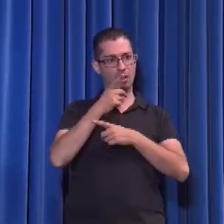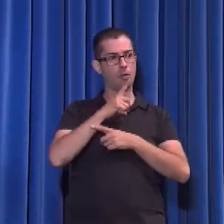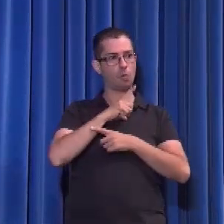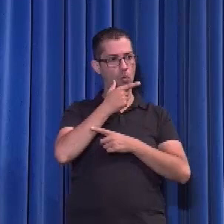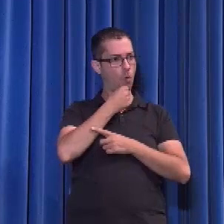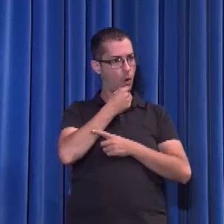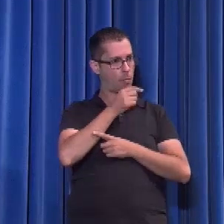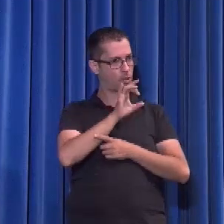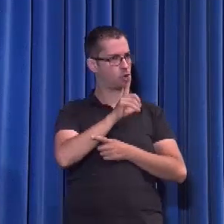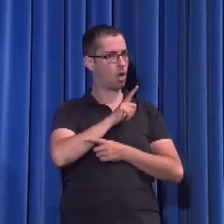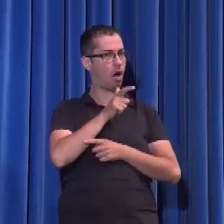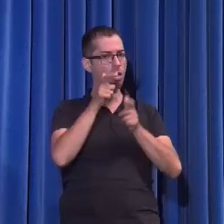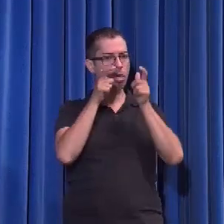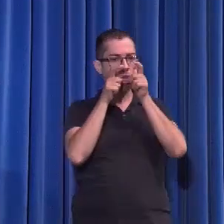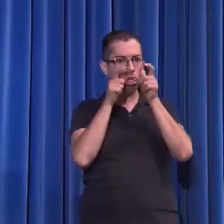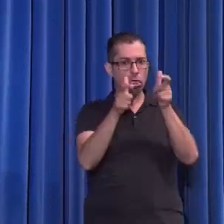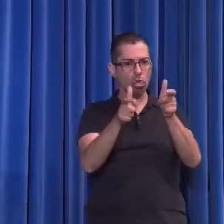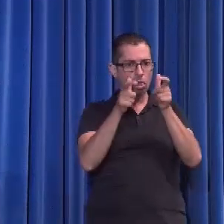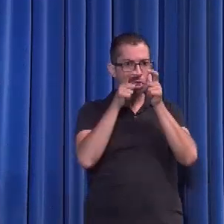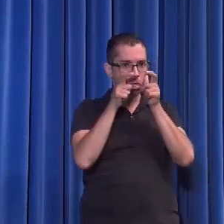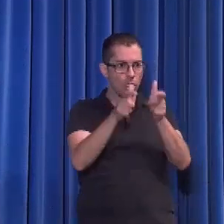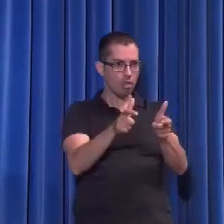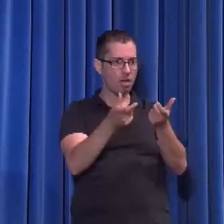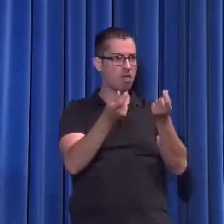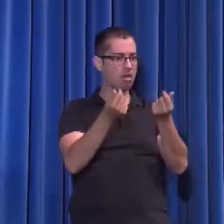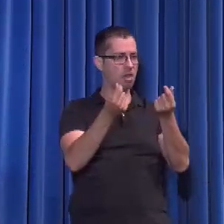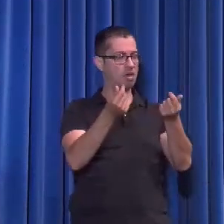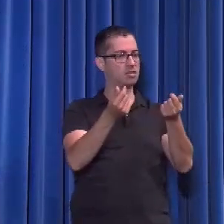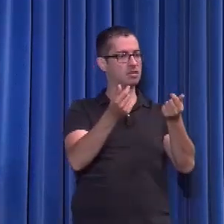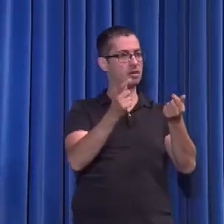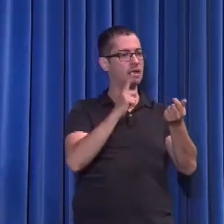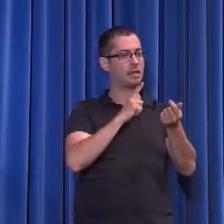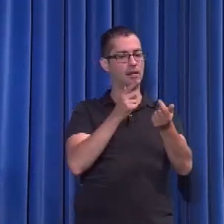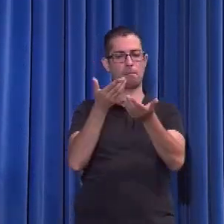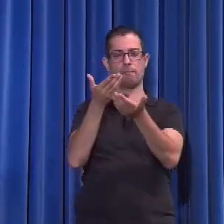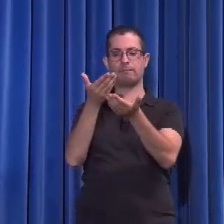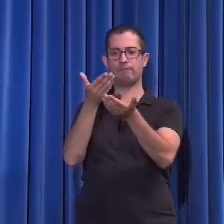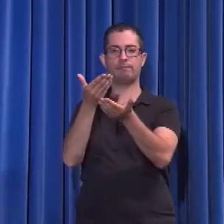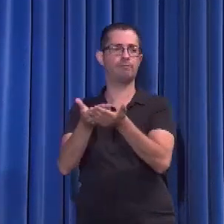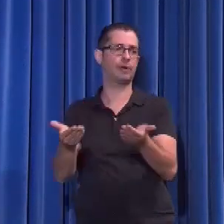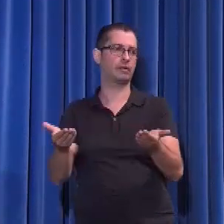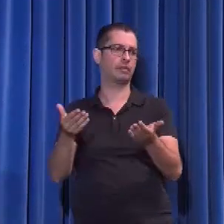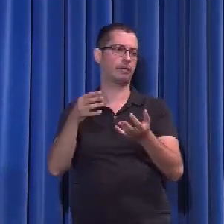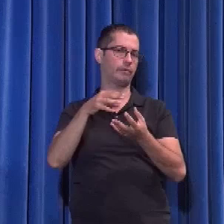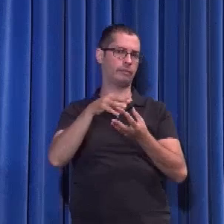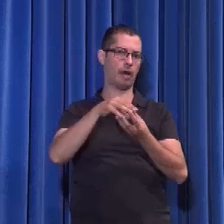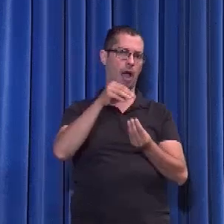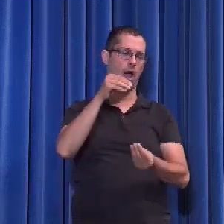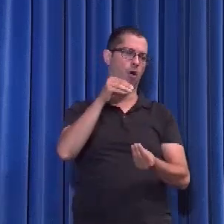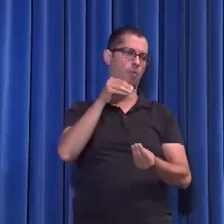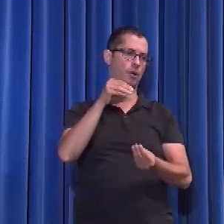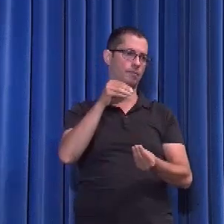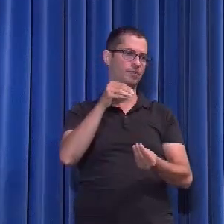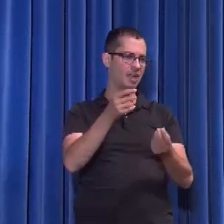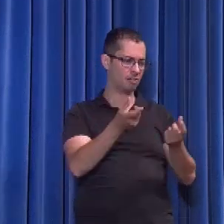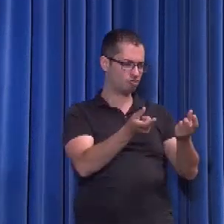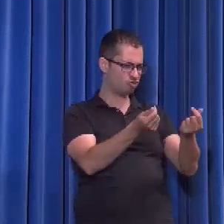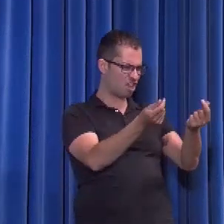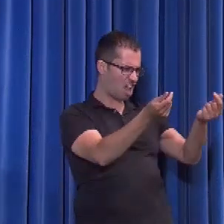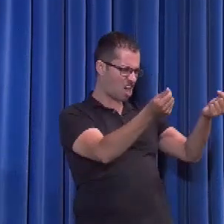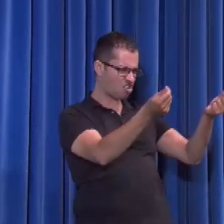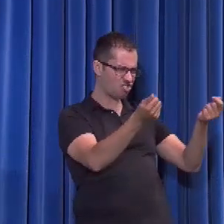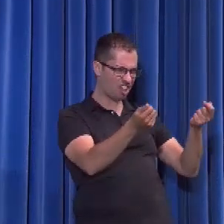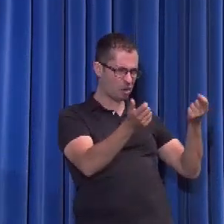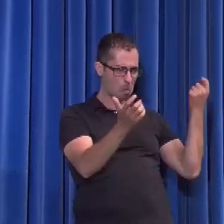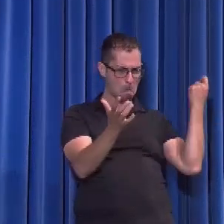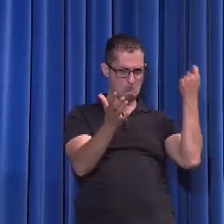riquezas, e naquele dia ele teve a sua alma pedida, e nenhuma de suas posses